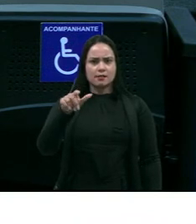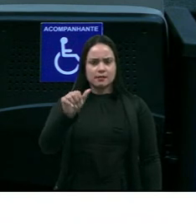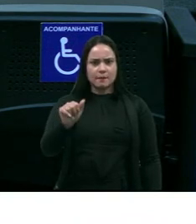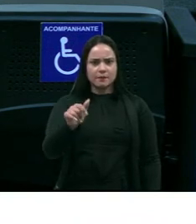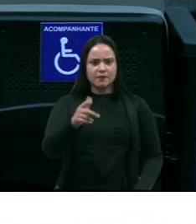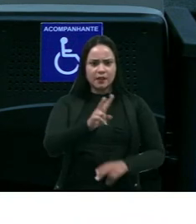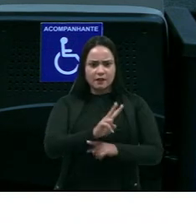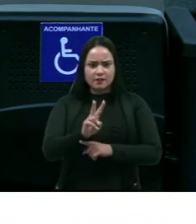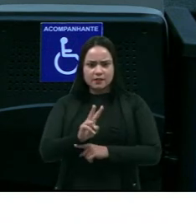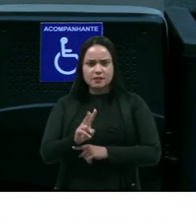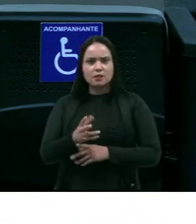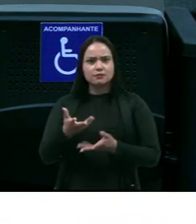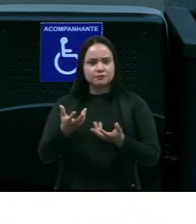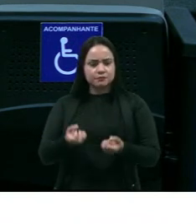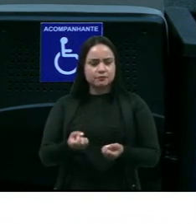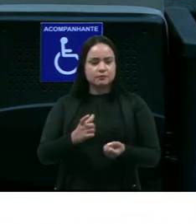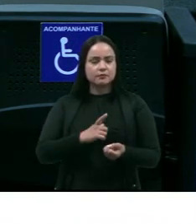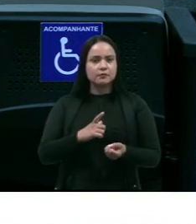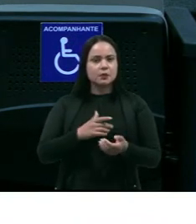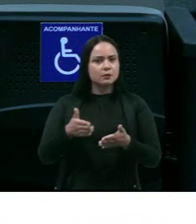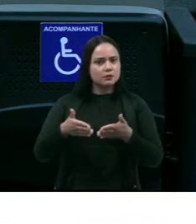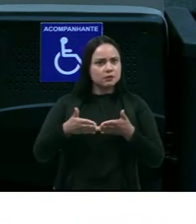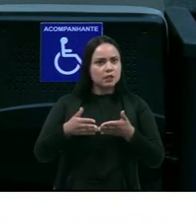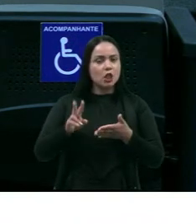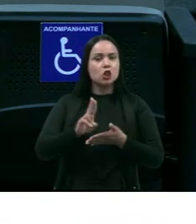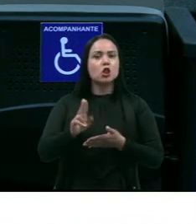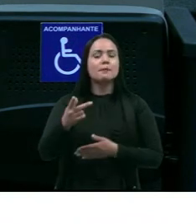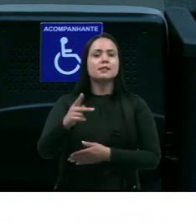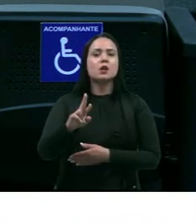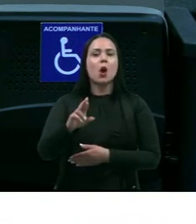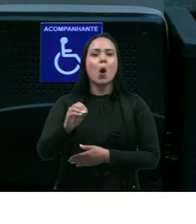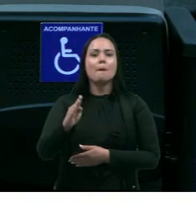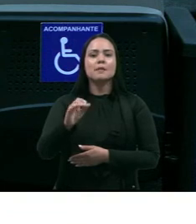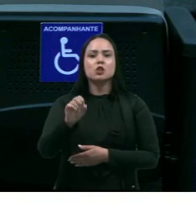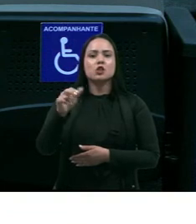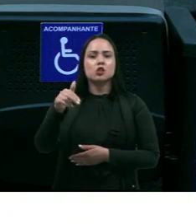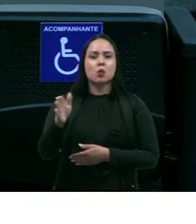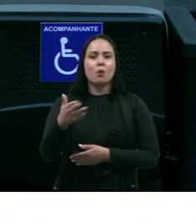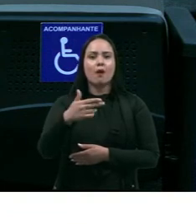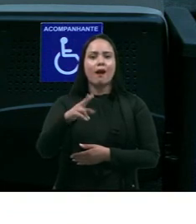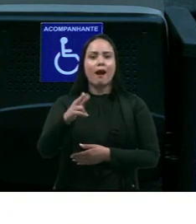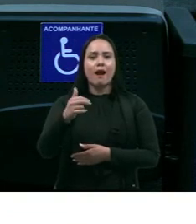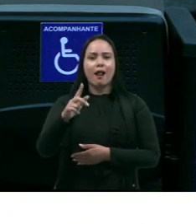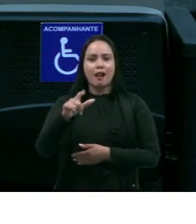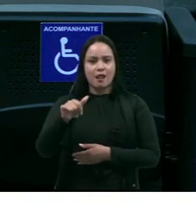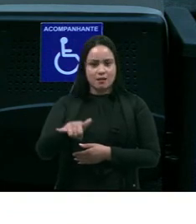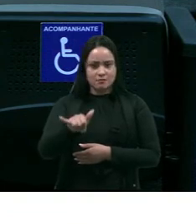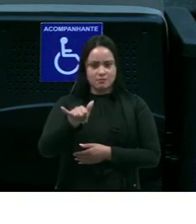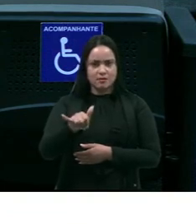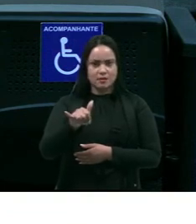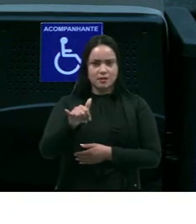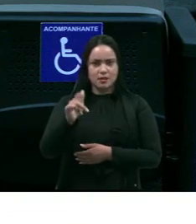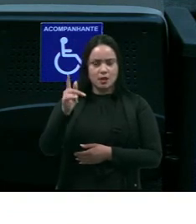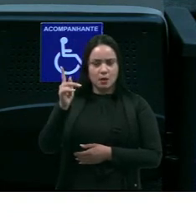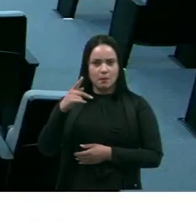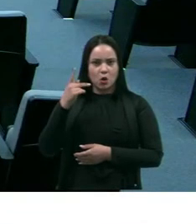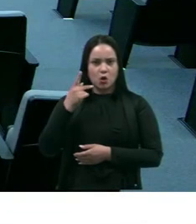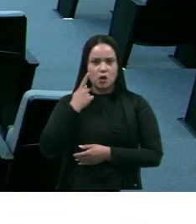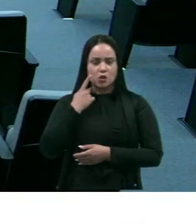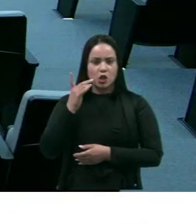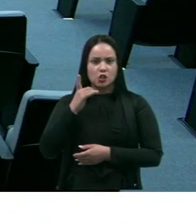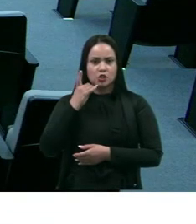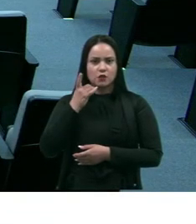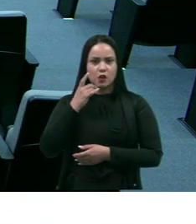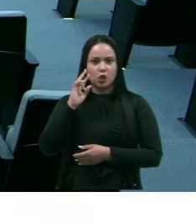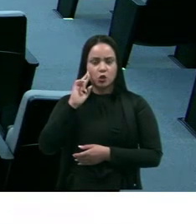disciplinar admite a sustentação. Por gentileza, o seu nome? Robson Halley. Robson Halley é procurador... Eu sou advogado